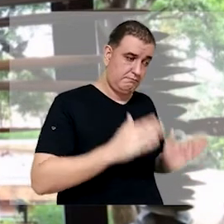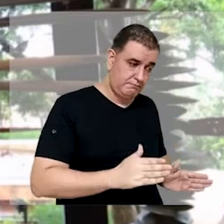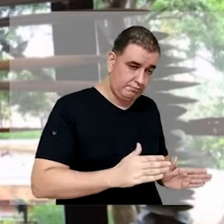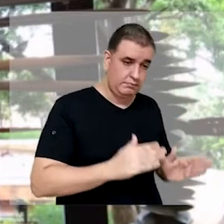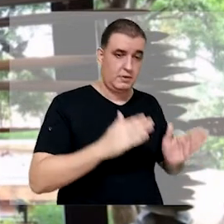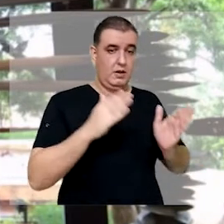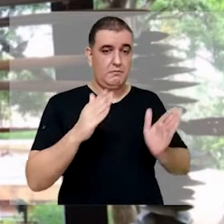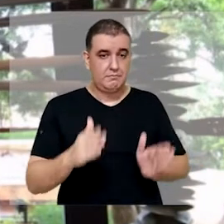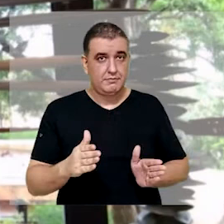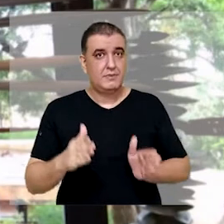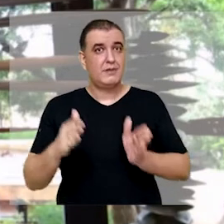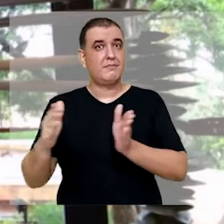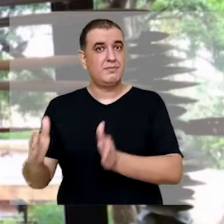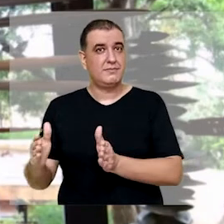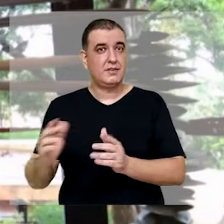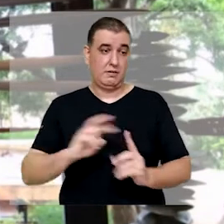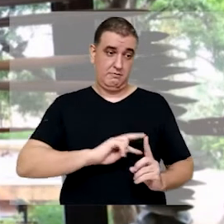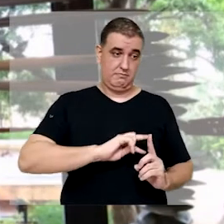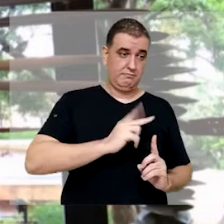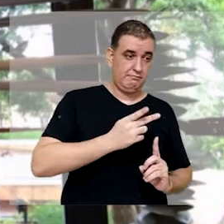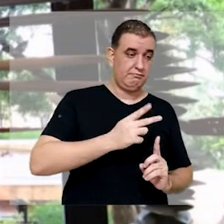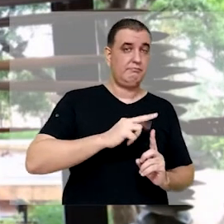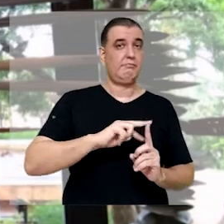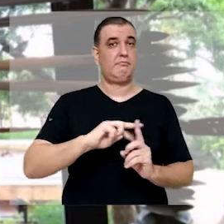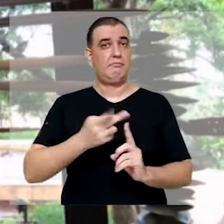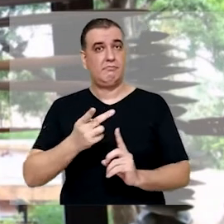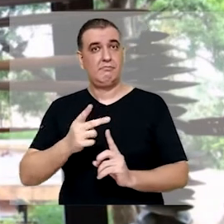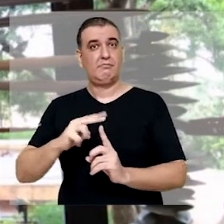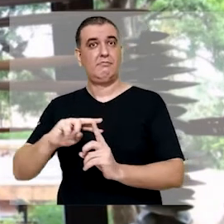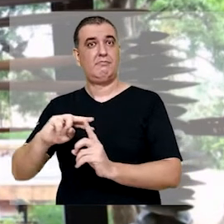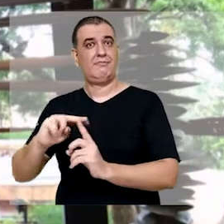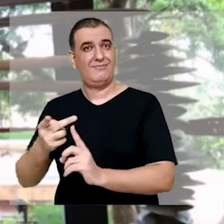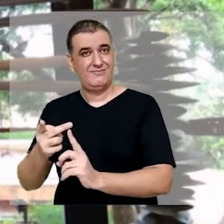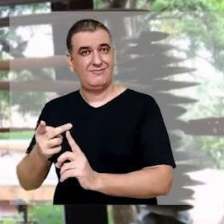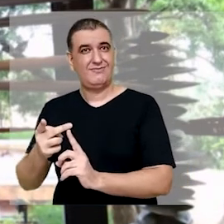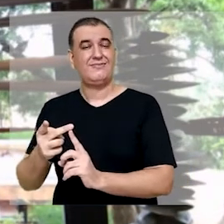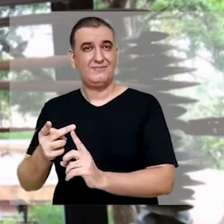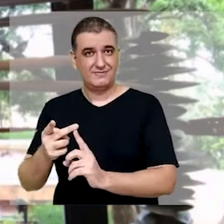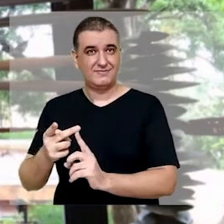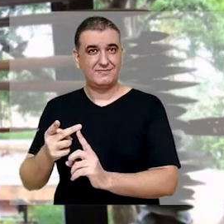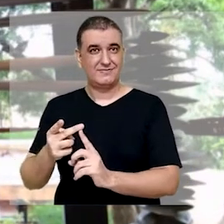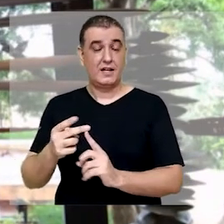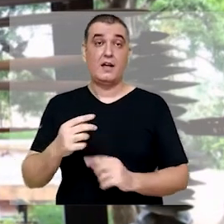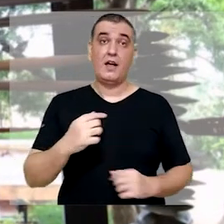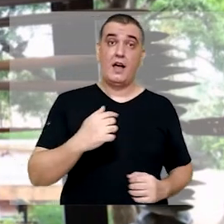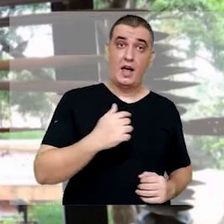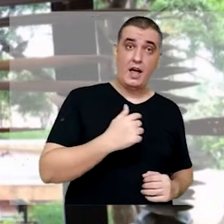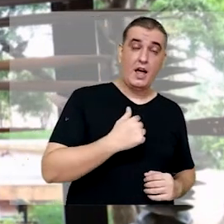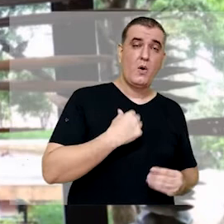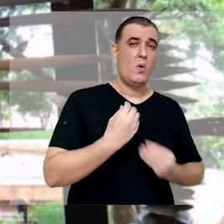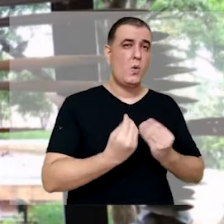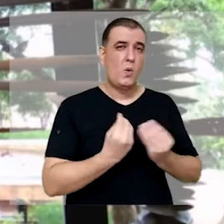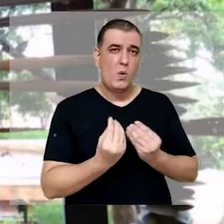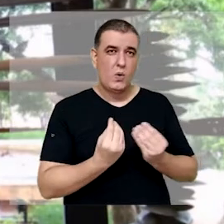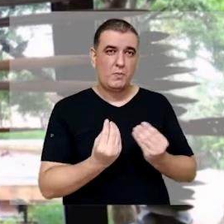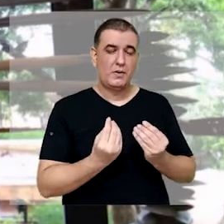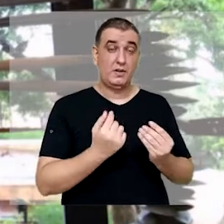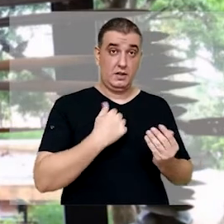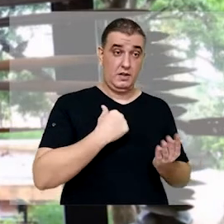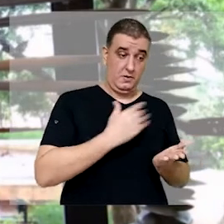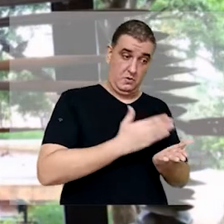forma, e aí eu multiplico. Então eu digo que eu tenho